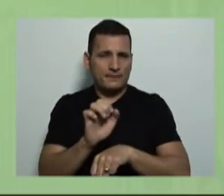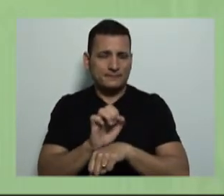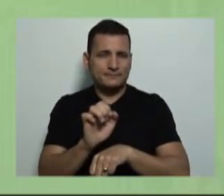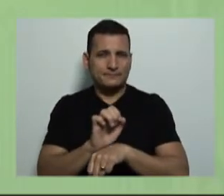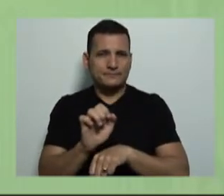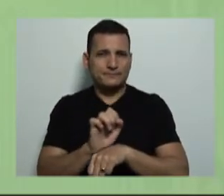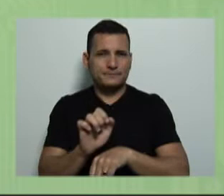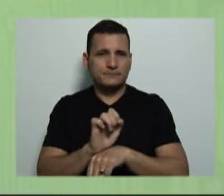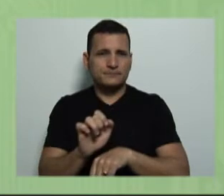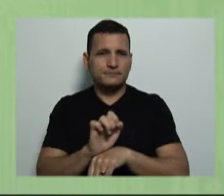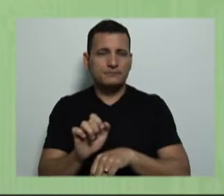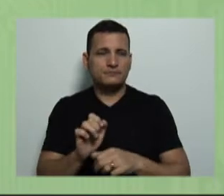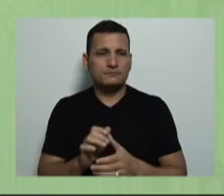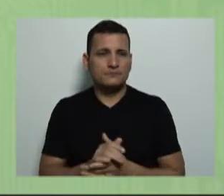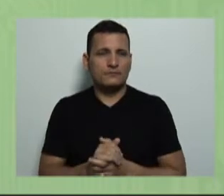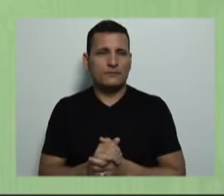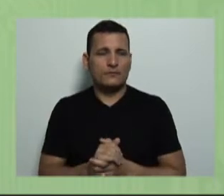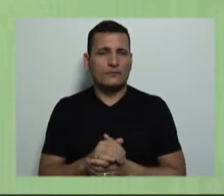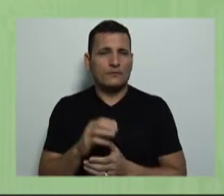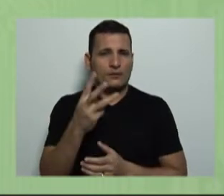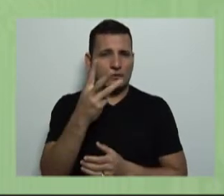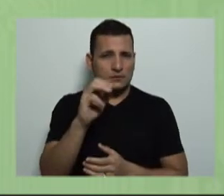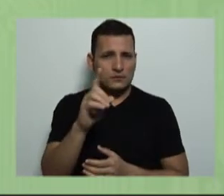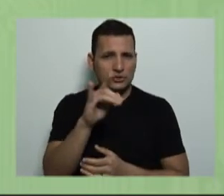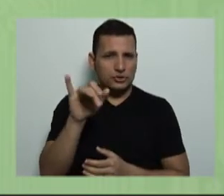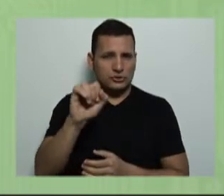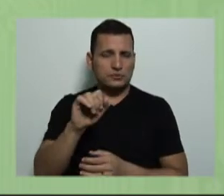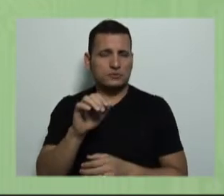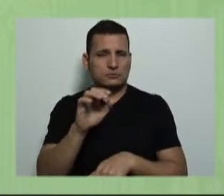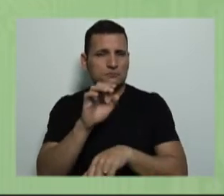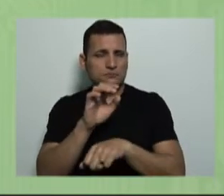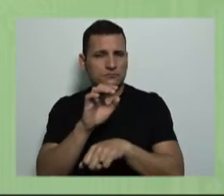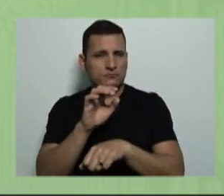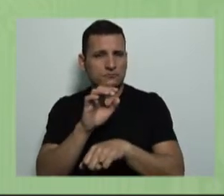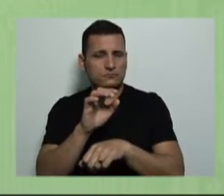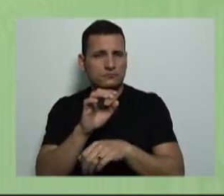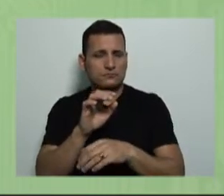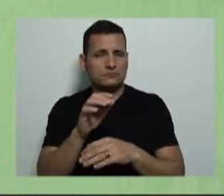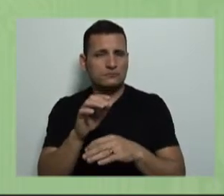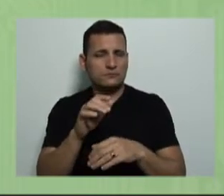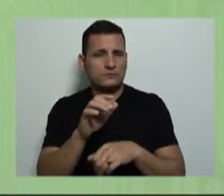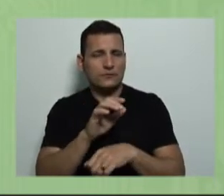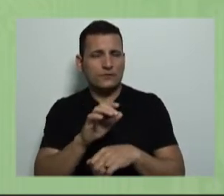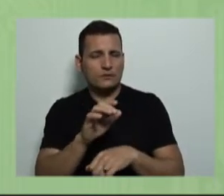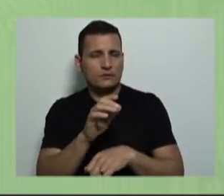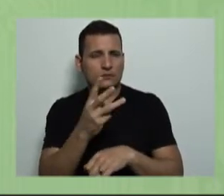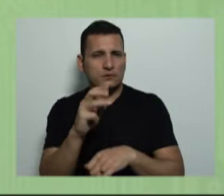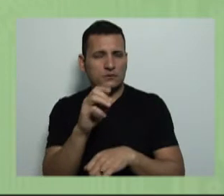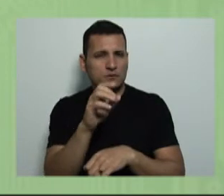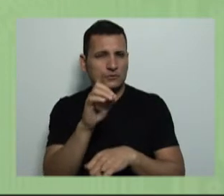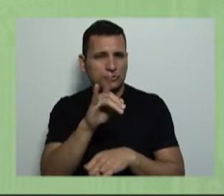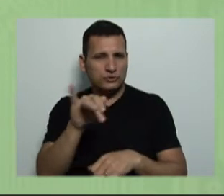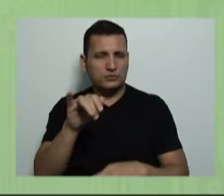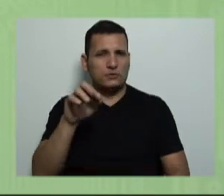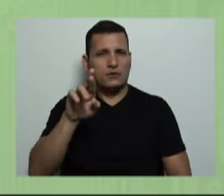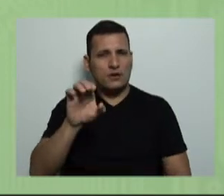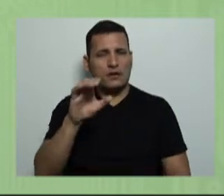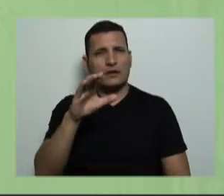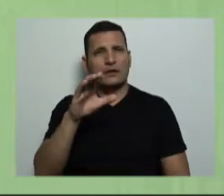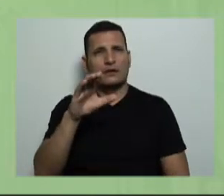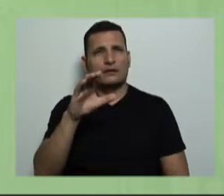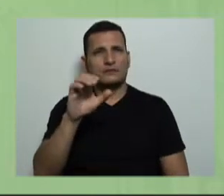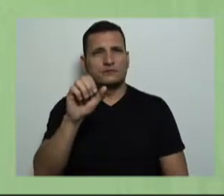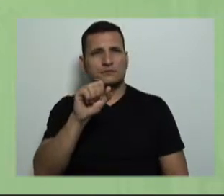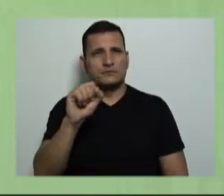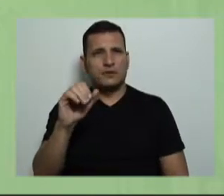aí, repetindo, tem que conceder 30 dias de recesso a cada ano de estágio. Quando passar de um ano, é necessário deixar esses